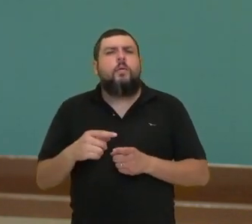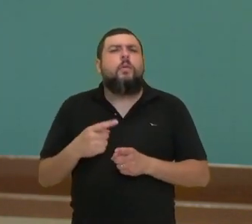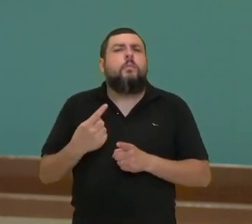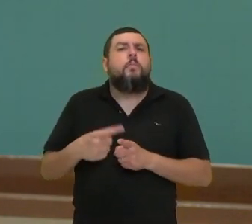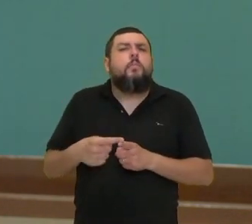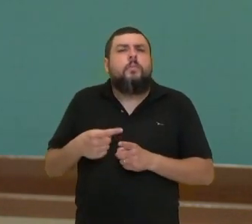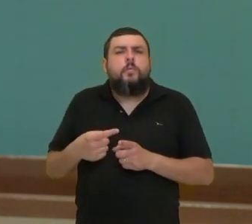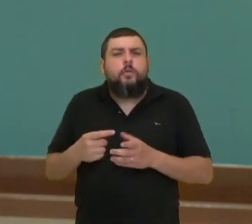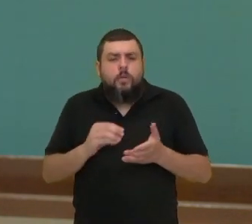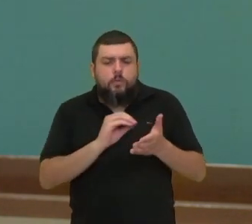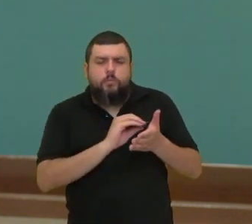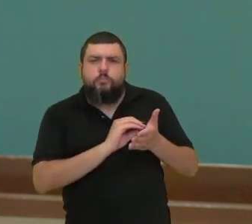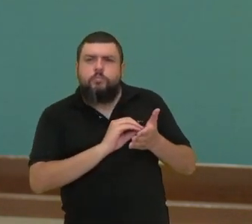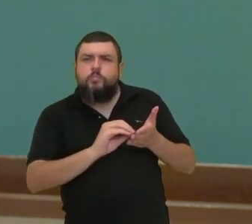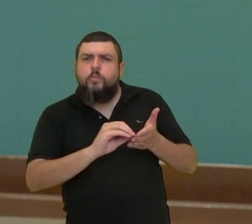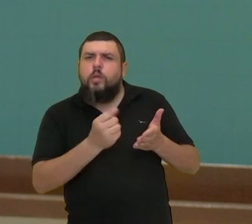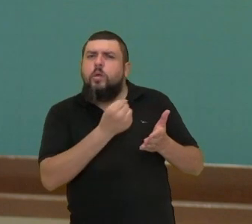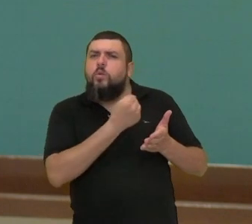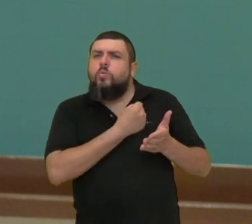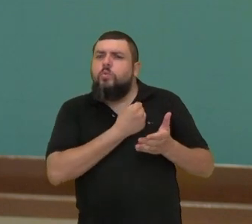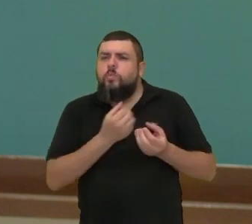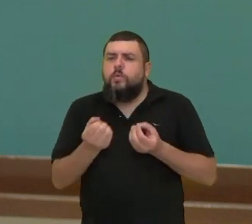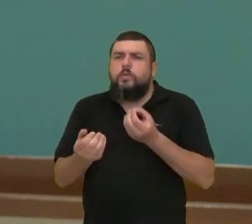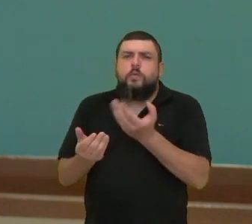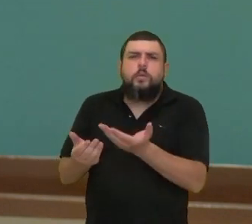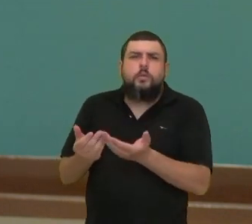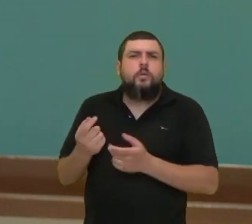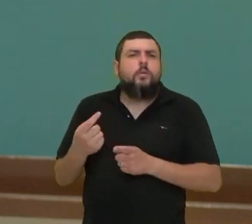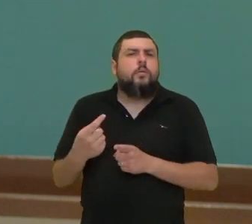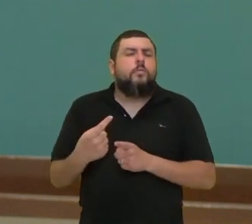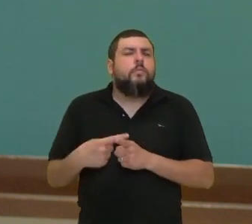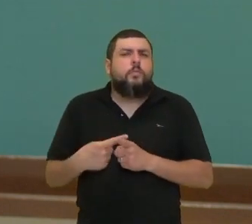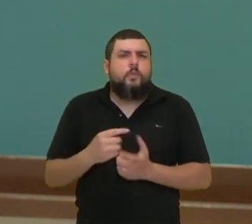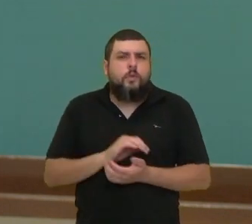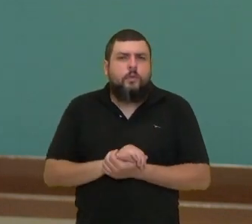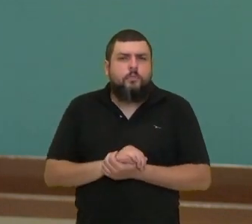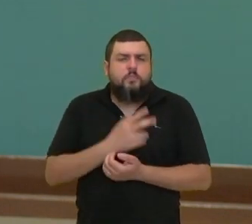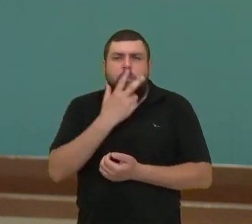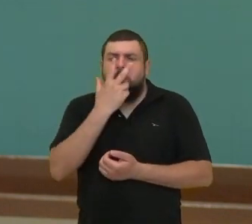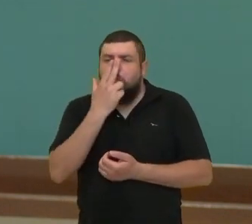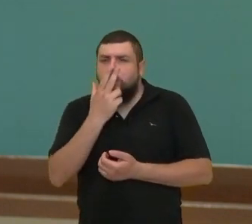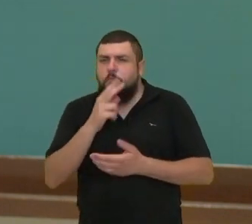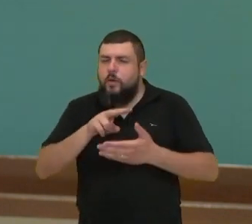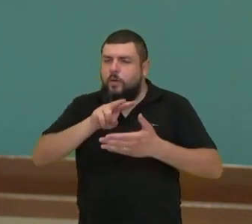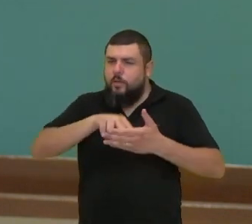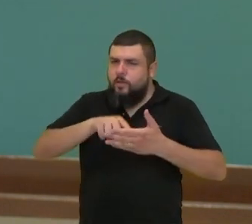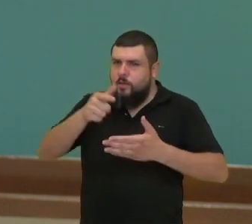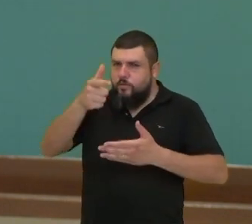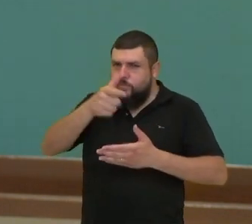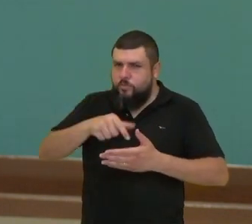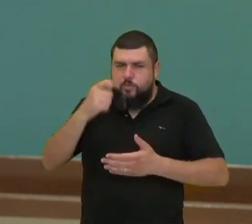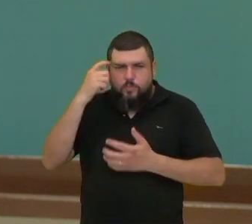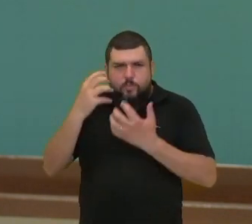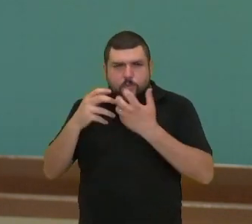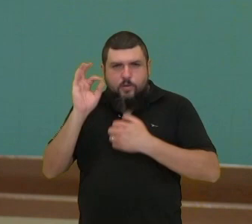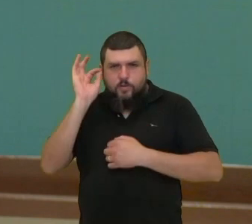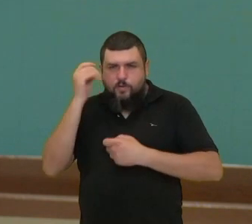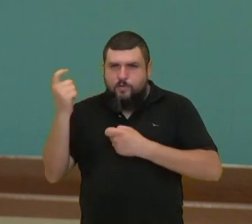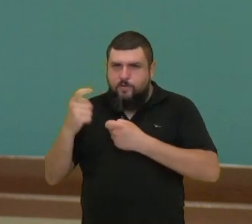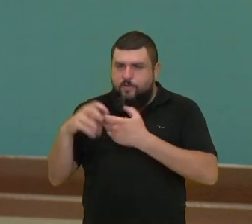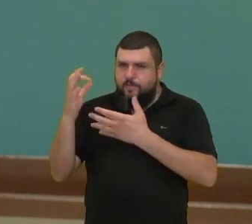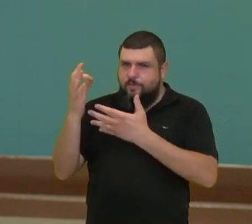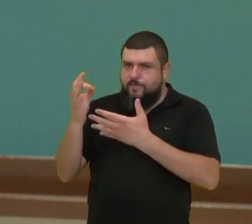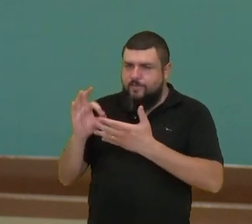de protocolo ao consumidor? Por que você acha? Leia esse fragmento, pensa um pouquinho que eu volto já